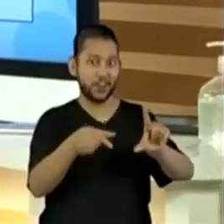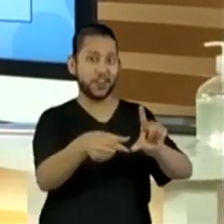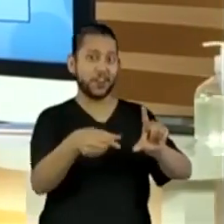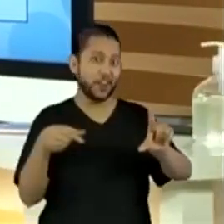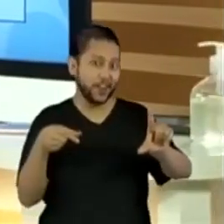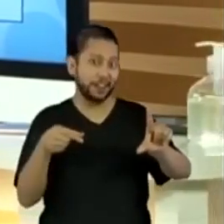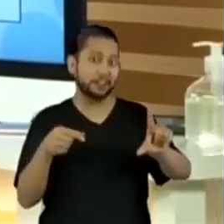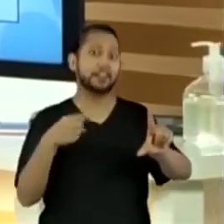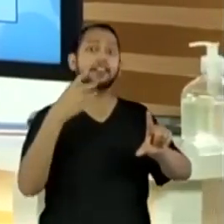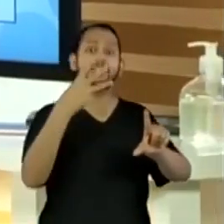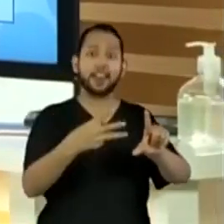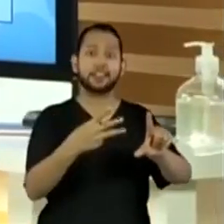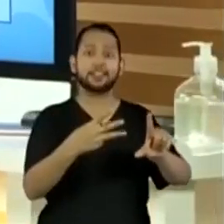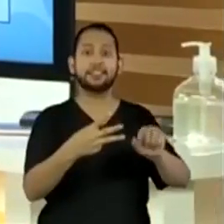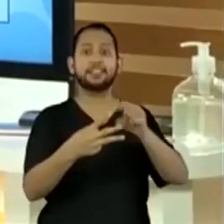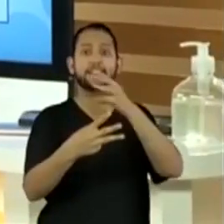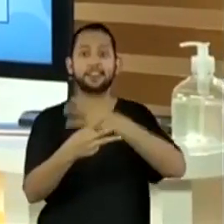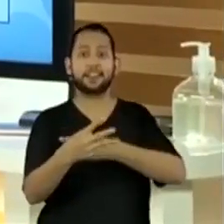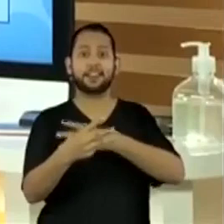9